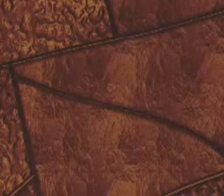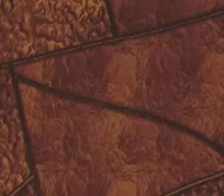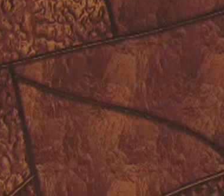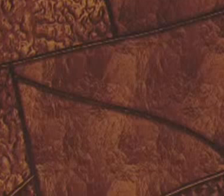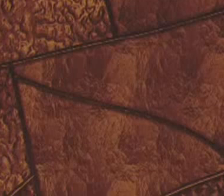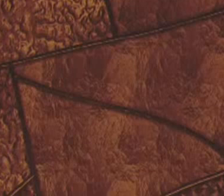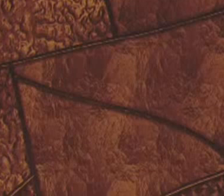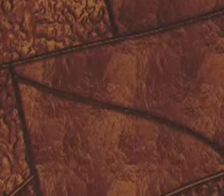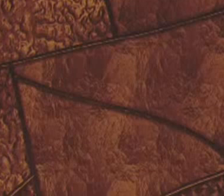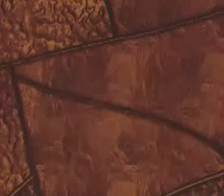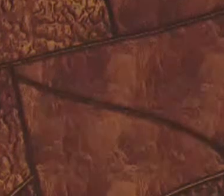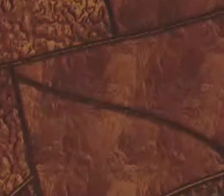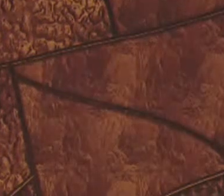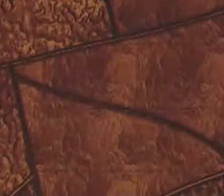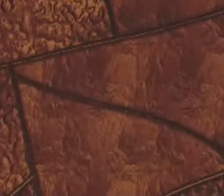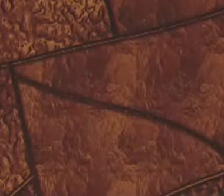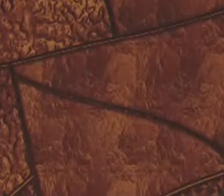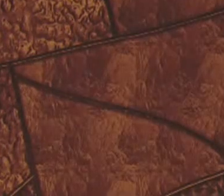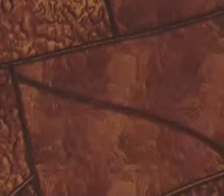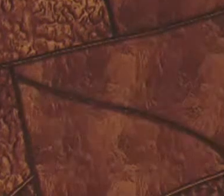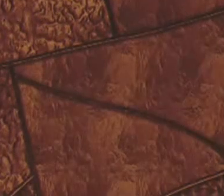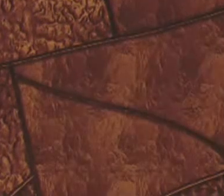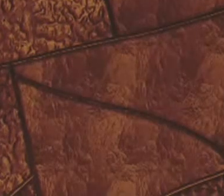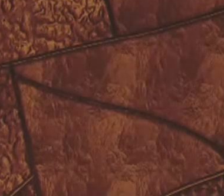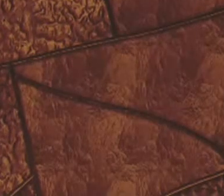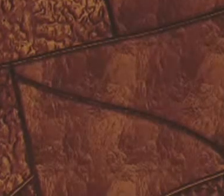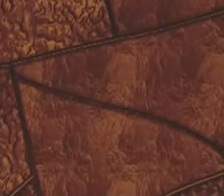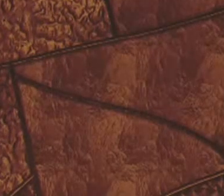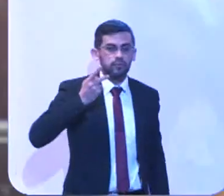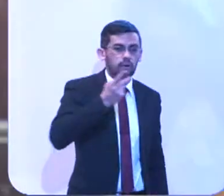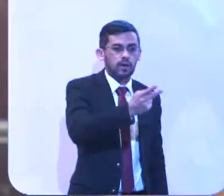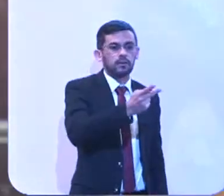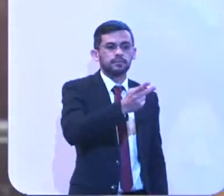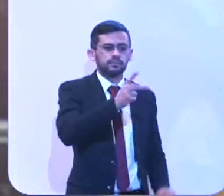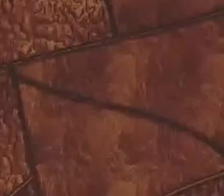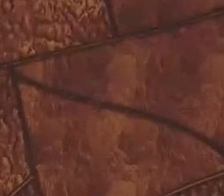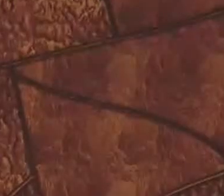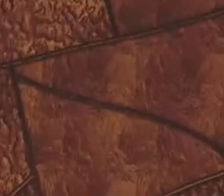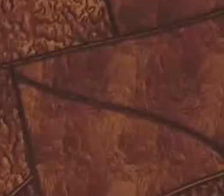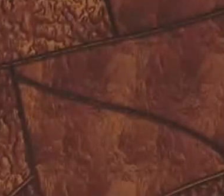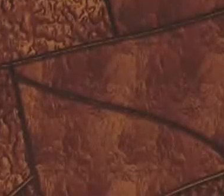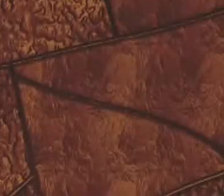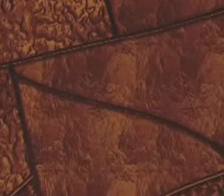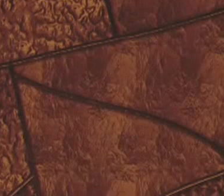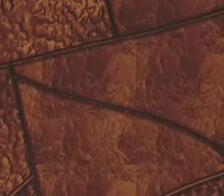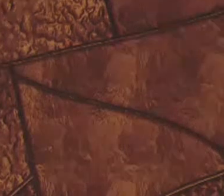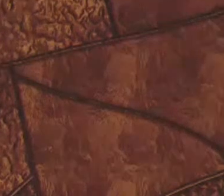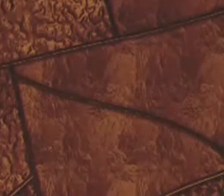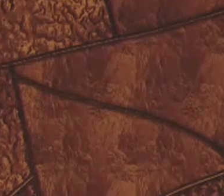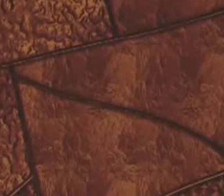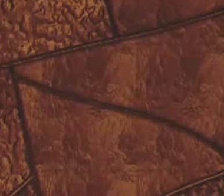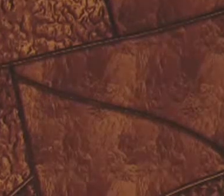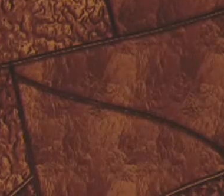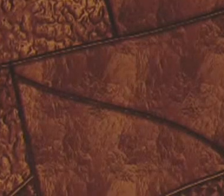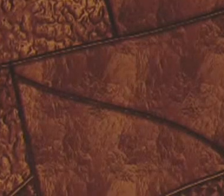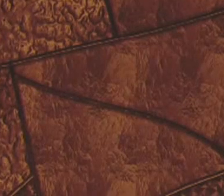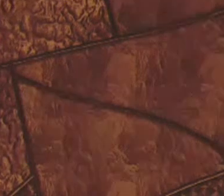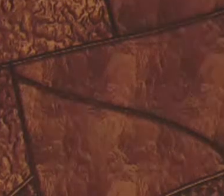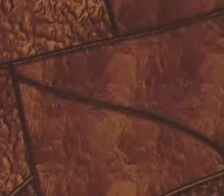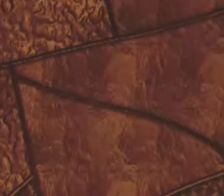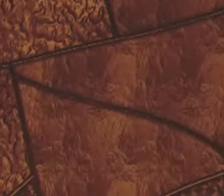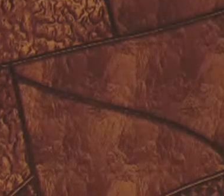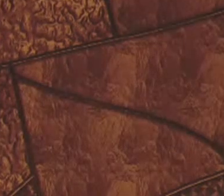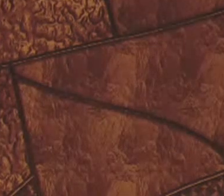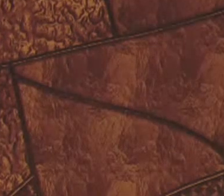fomos exterminados. Assim diz o soberano Senhor: ó meu povo, vou abrir os seus túmulos e